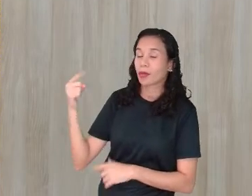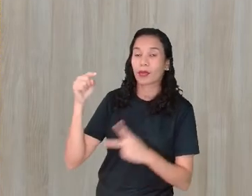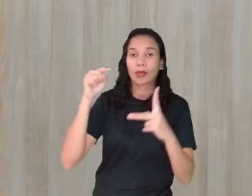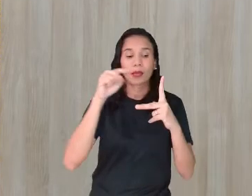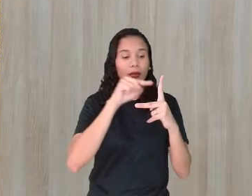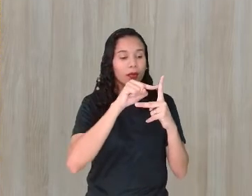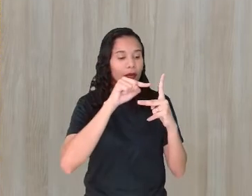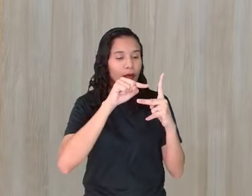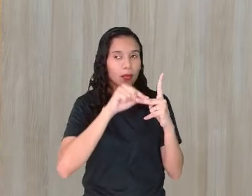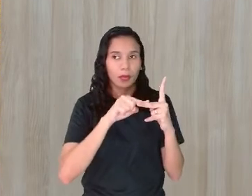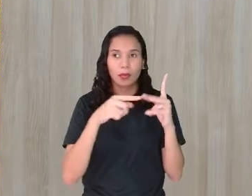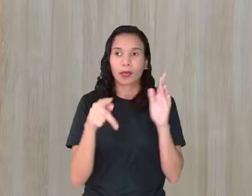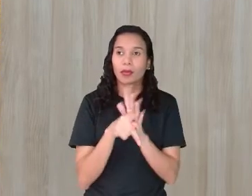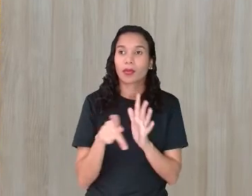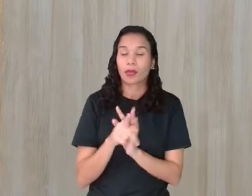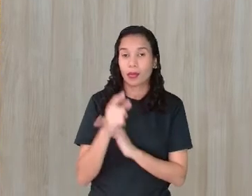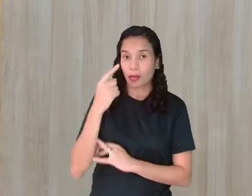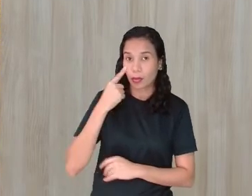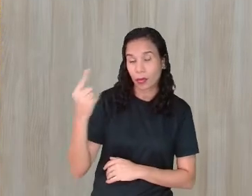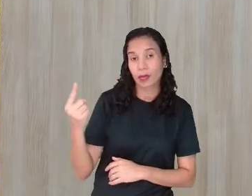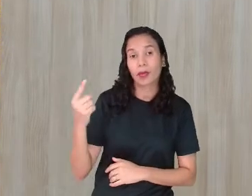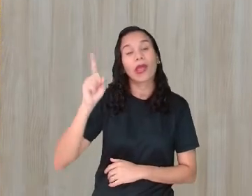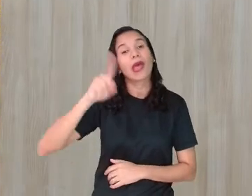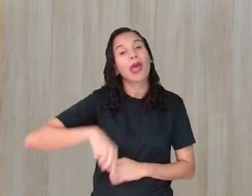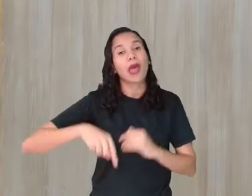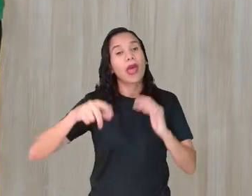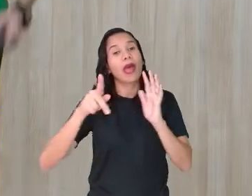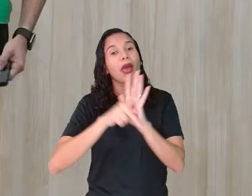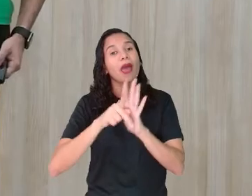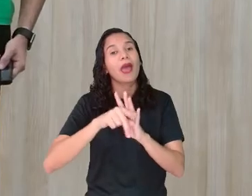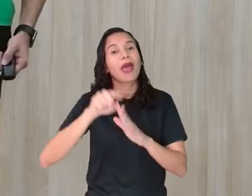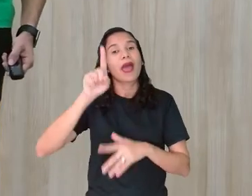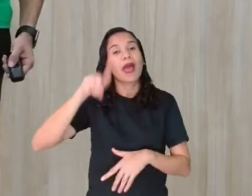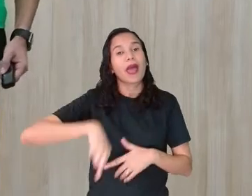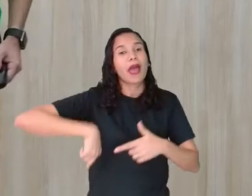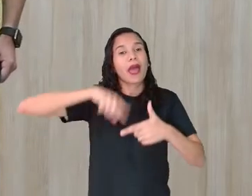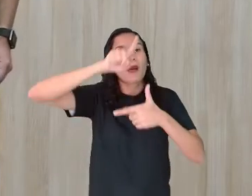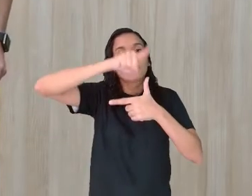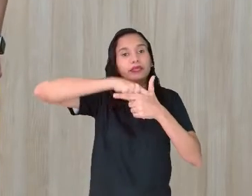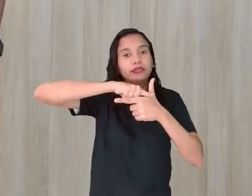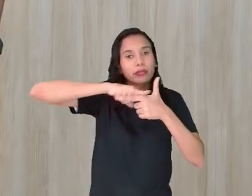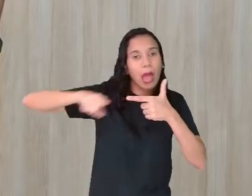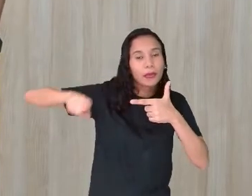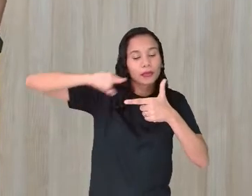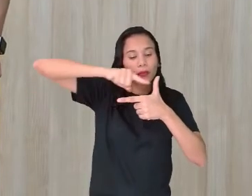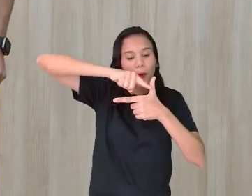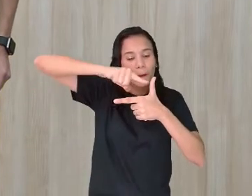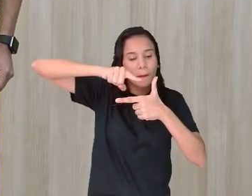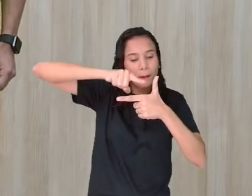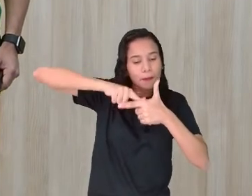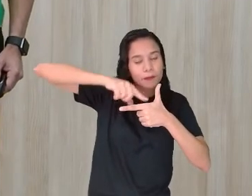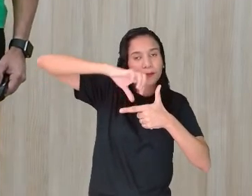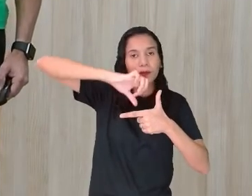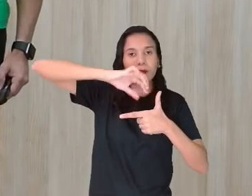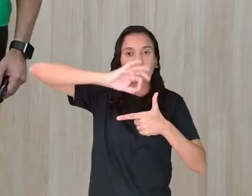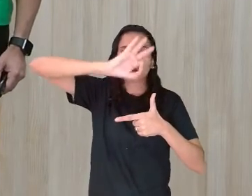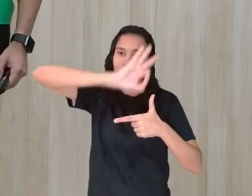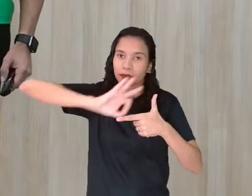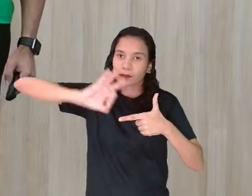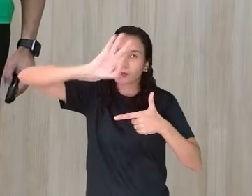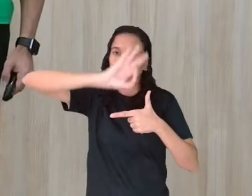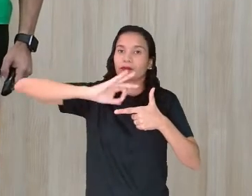de 90 graus. O ângulo de 90 graus ele é um ângulo reto, certo? Então, eu tenho aí um triângulo